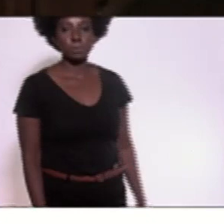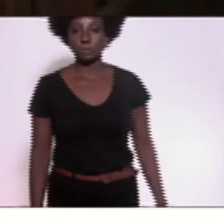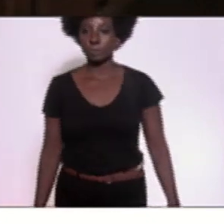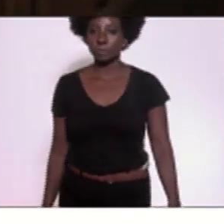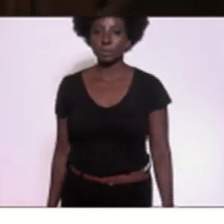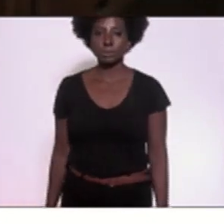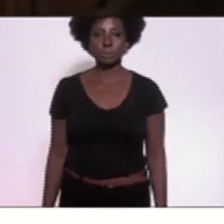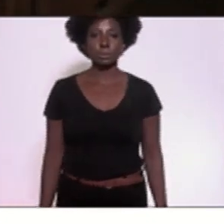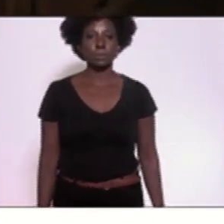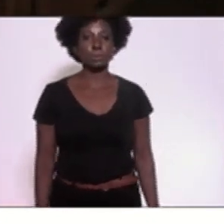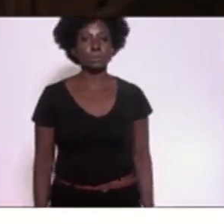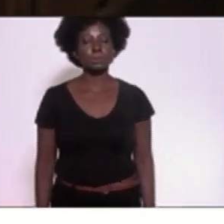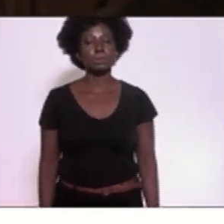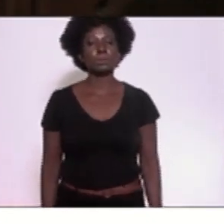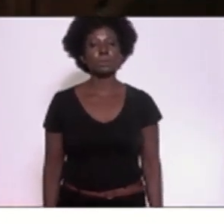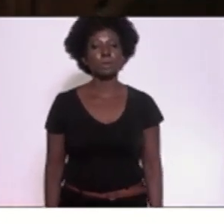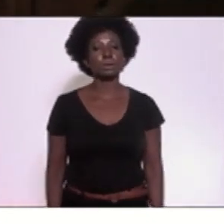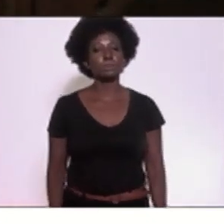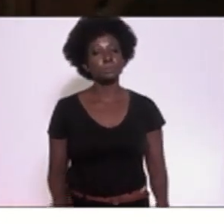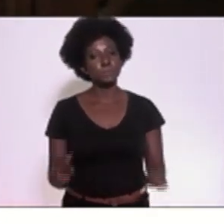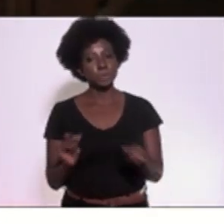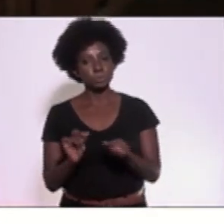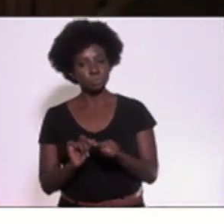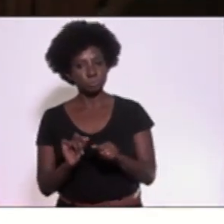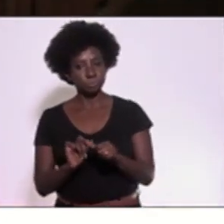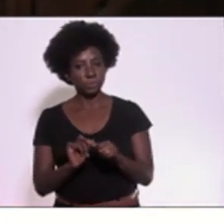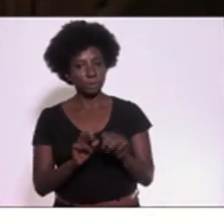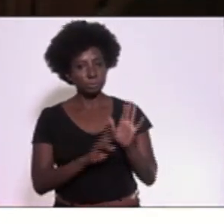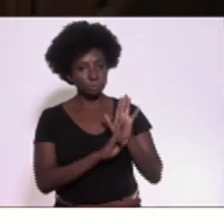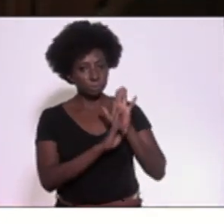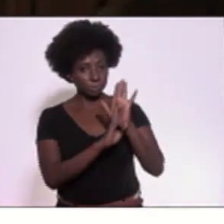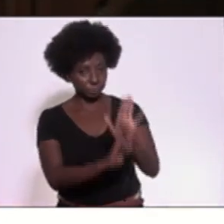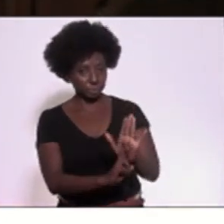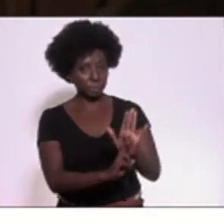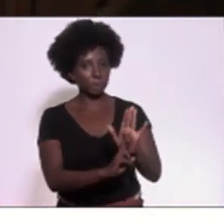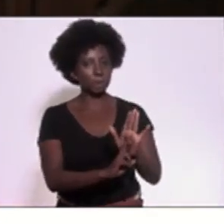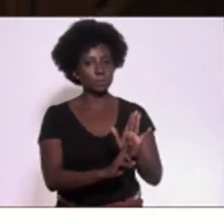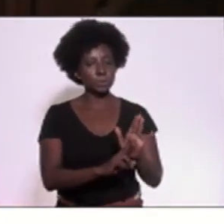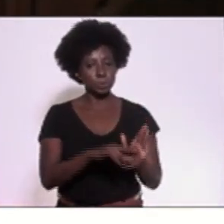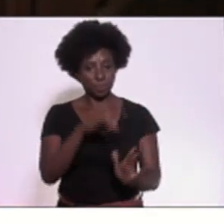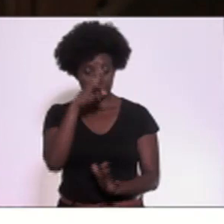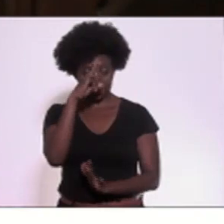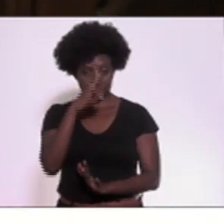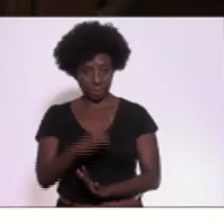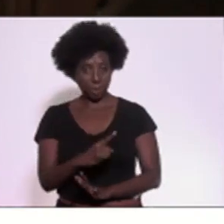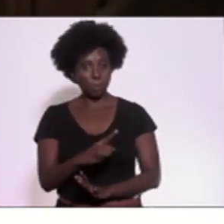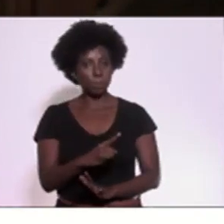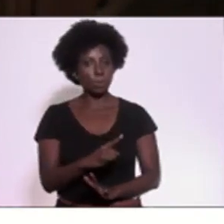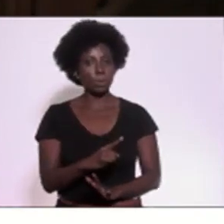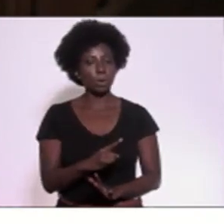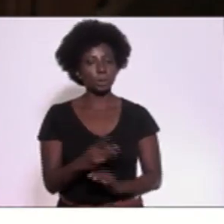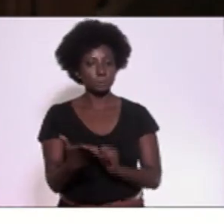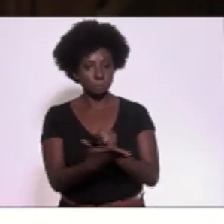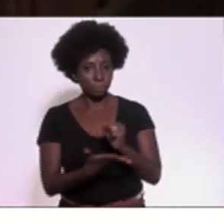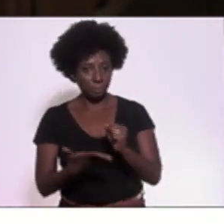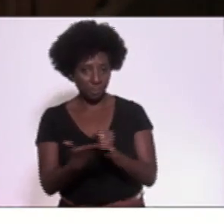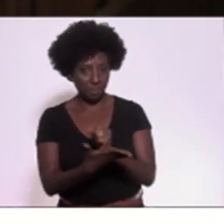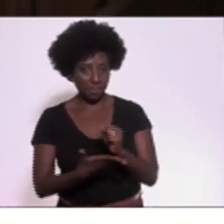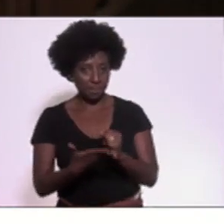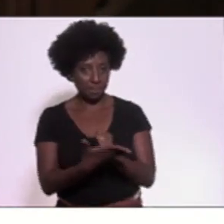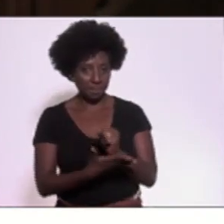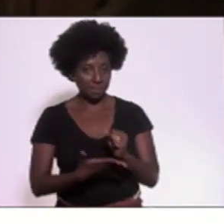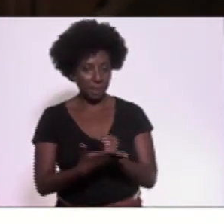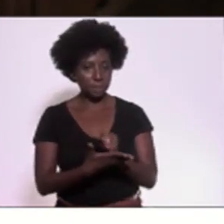se a gente toma como referência, toma como lastro, o ordenamento constitucional como base de